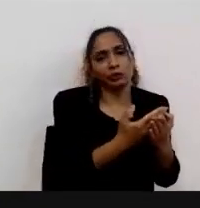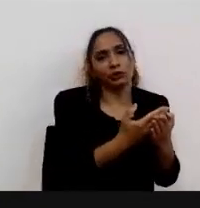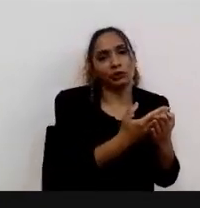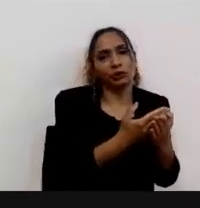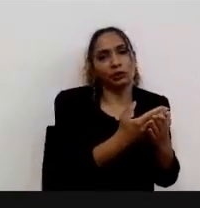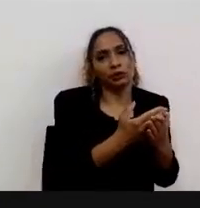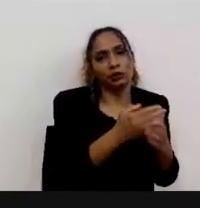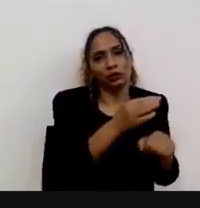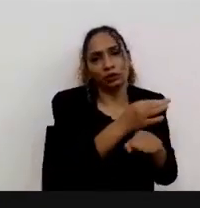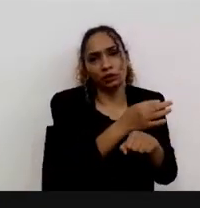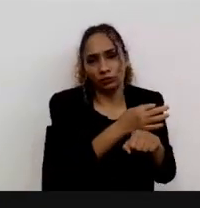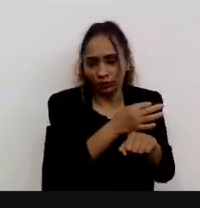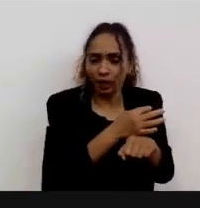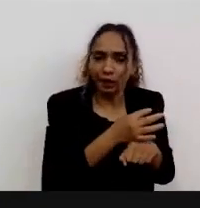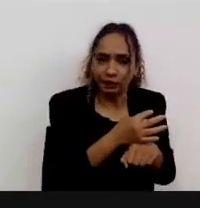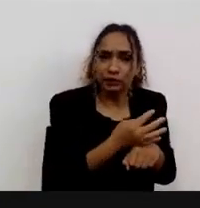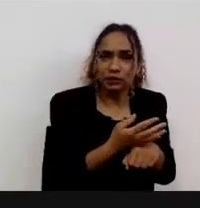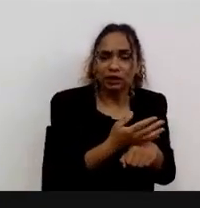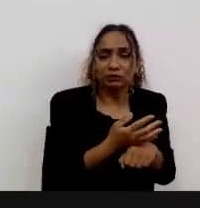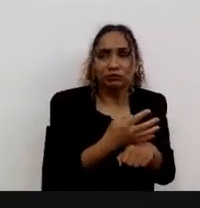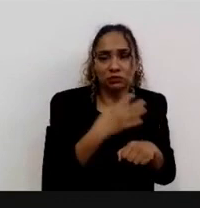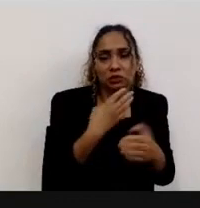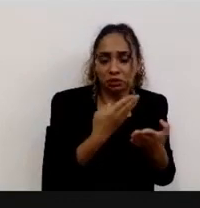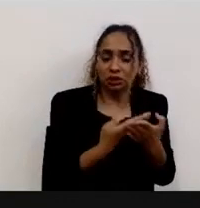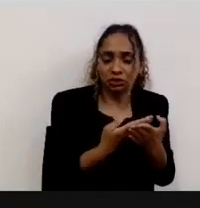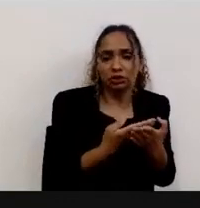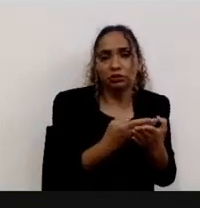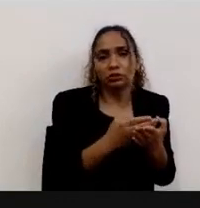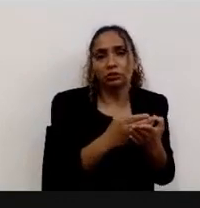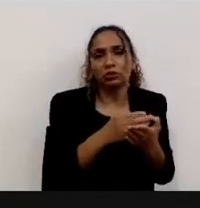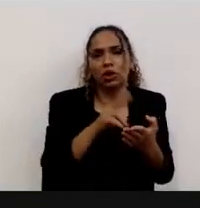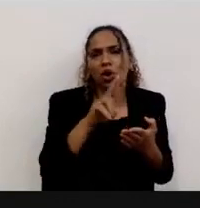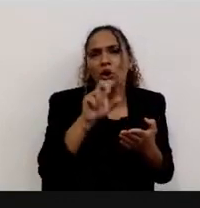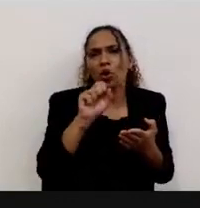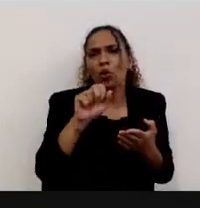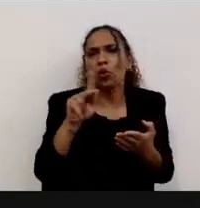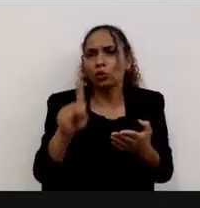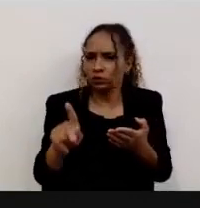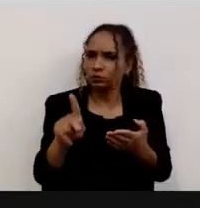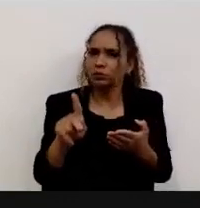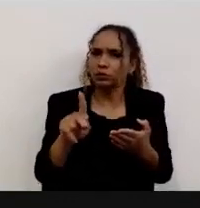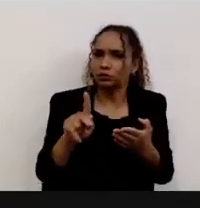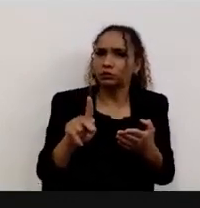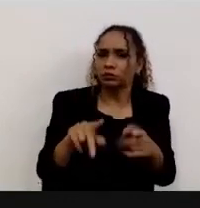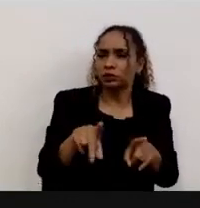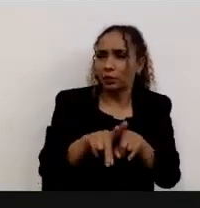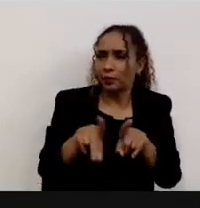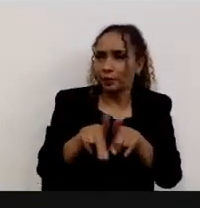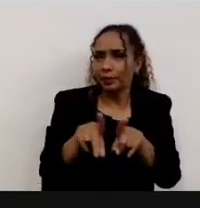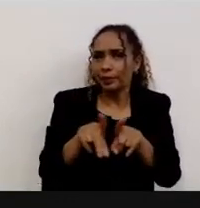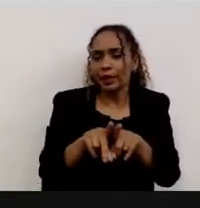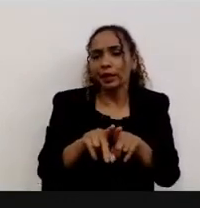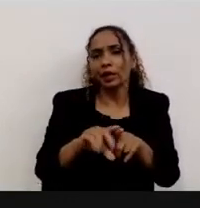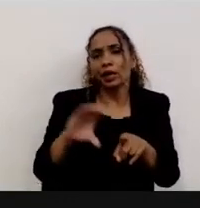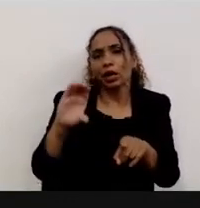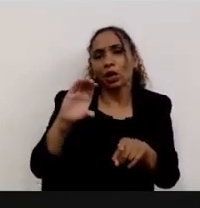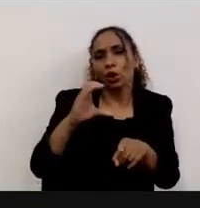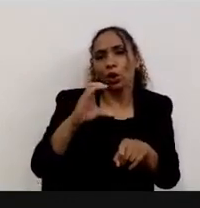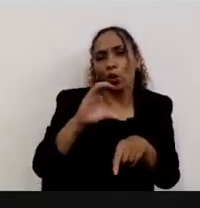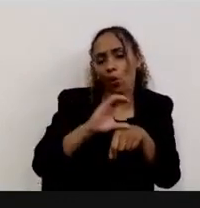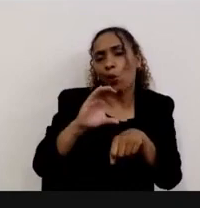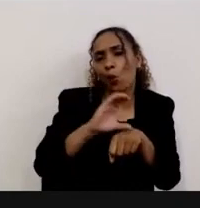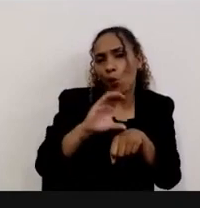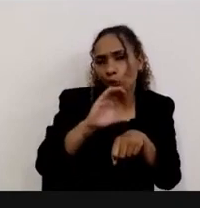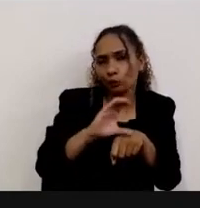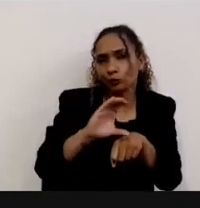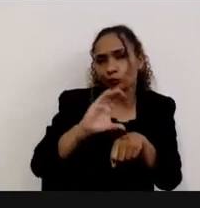métodos quantitativos, se não me falha a memória. Acredito que a USP também, né, trabalhou. Estou falando dos cursos de ciência política, né, dos que eu